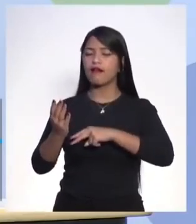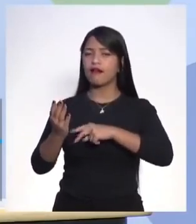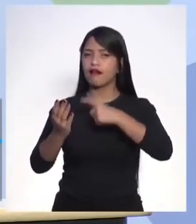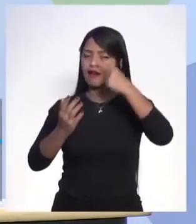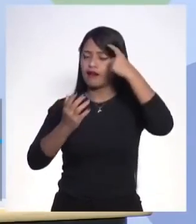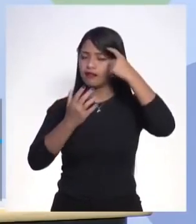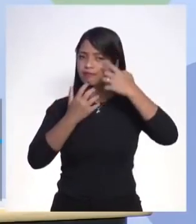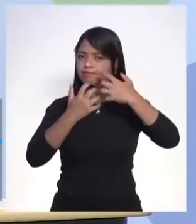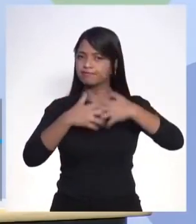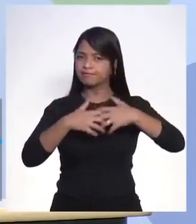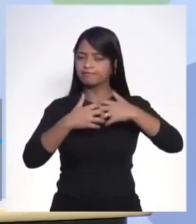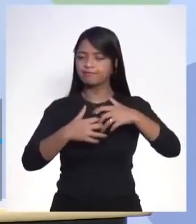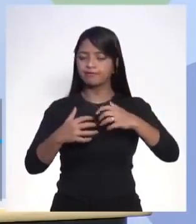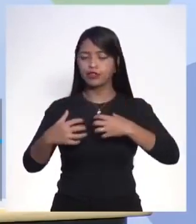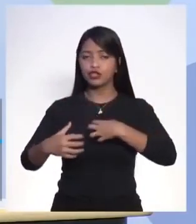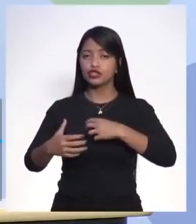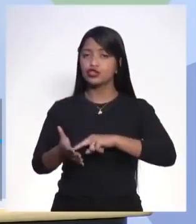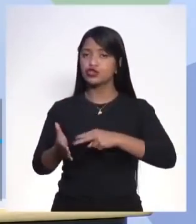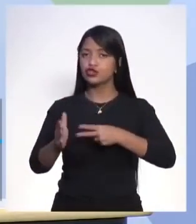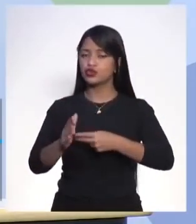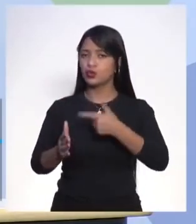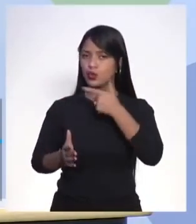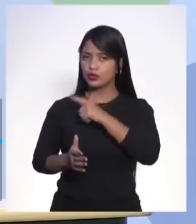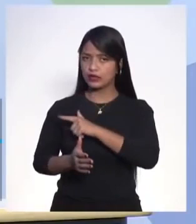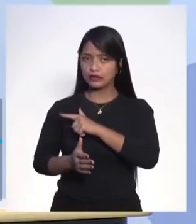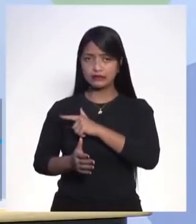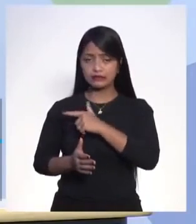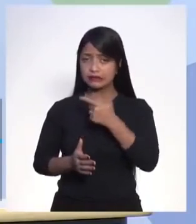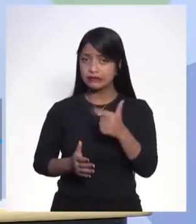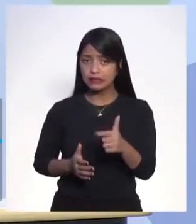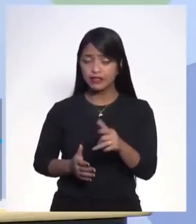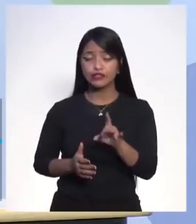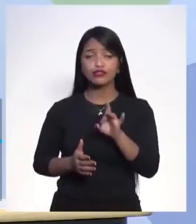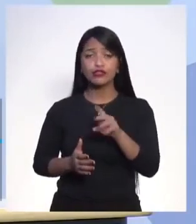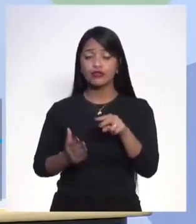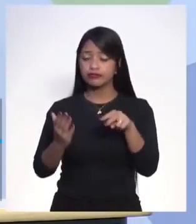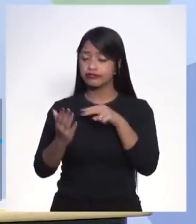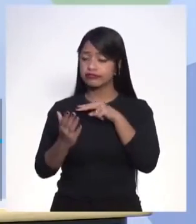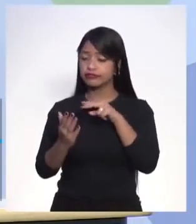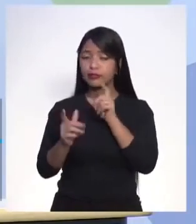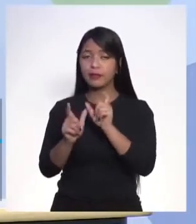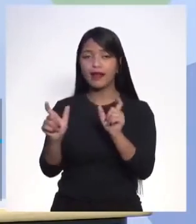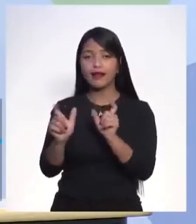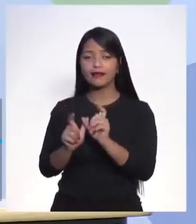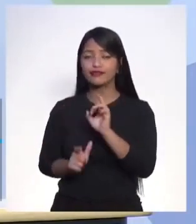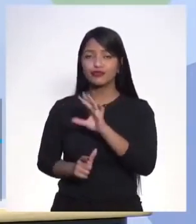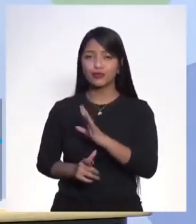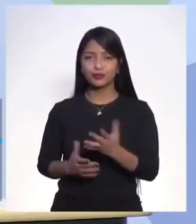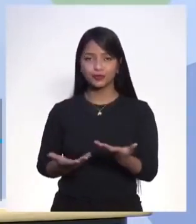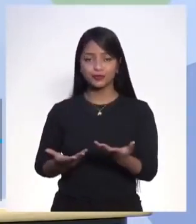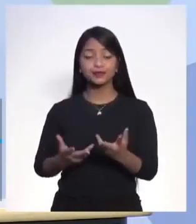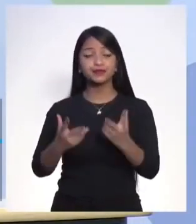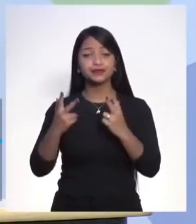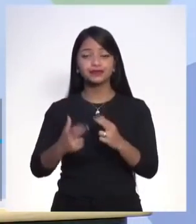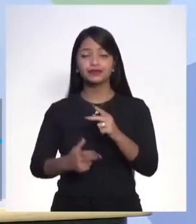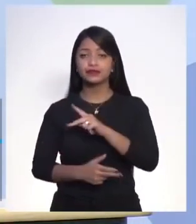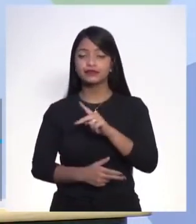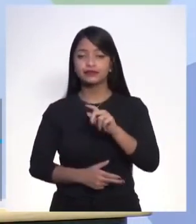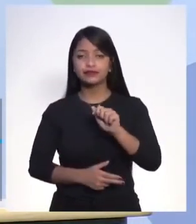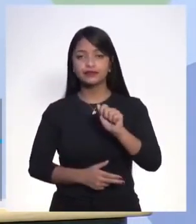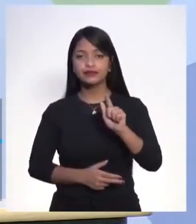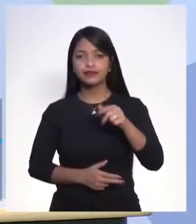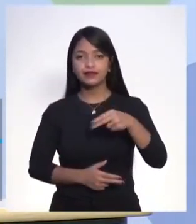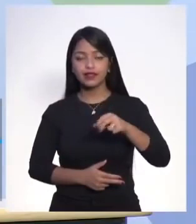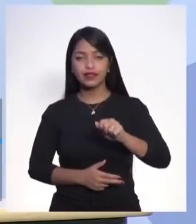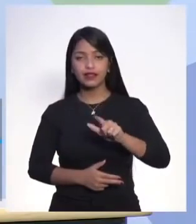conseguiu, de fato, construir sentido, né? Se isso não aconteceu, você só decodificou. E aí cai naquilo que o professor Aguinaldo colocou,